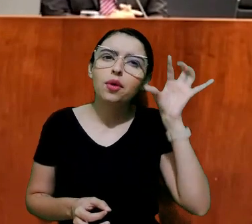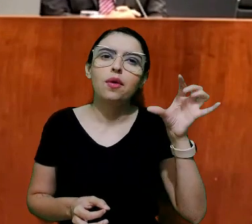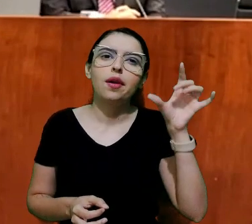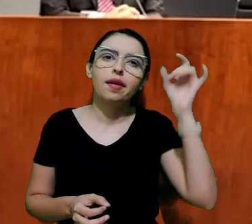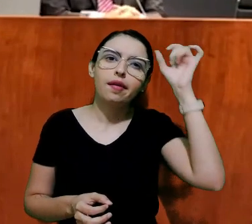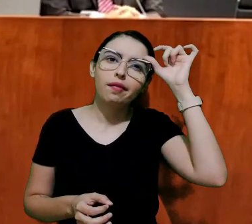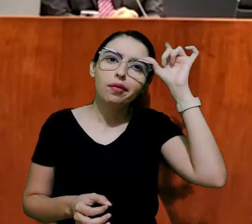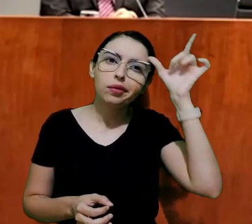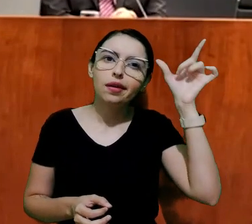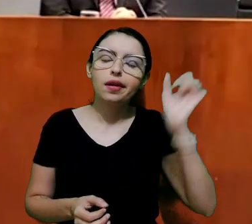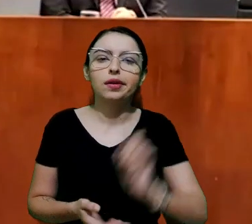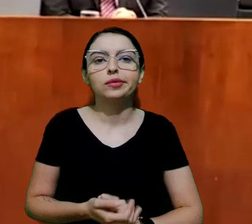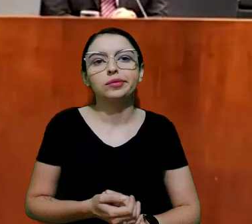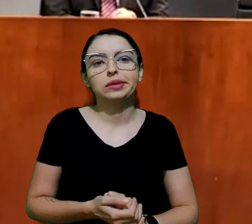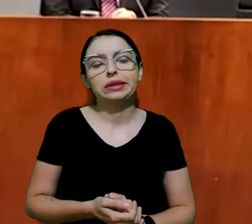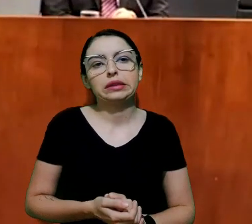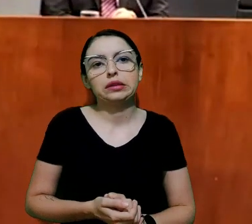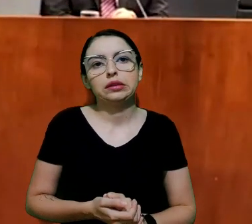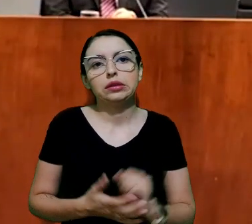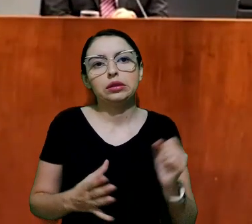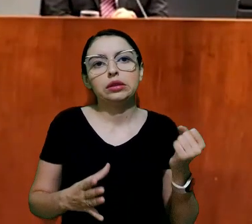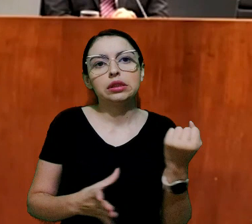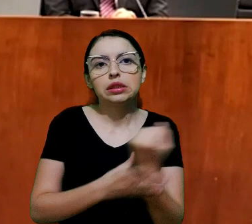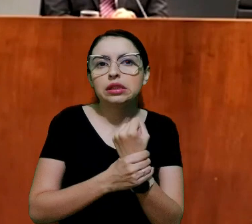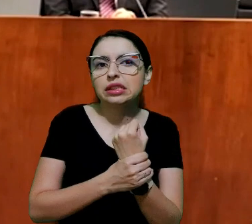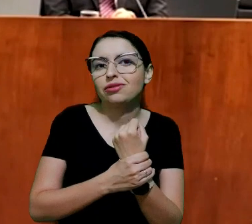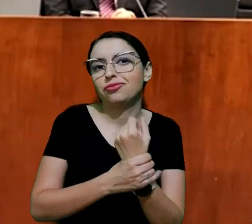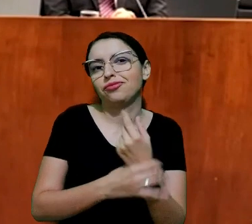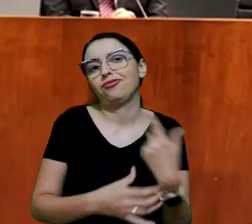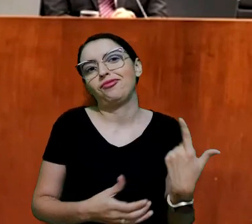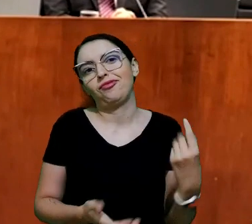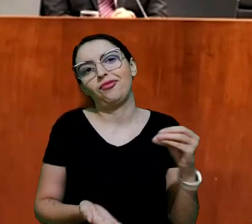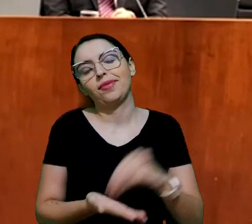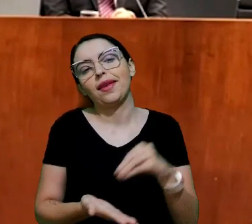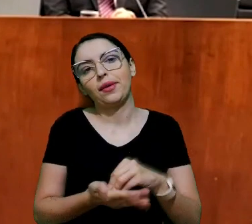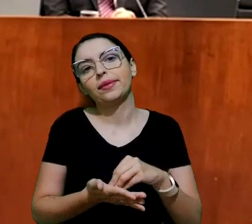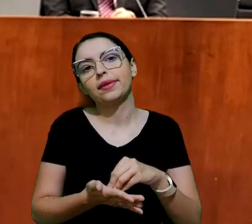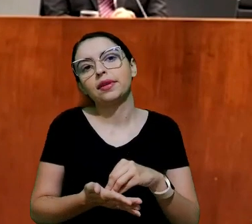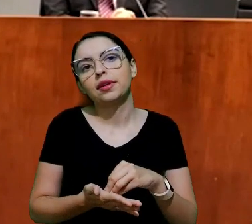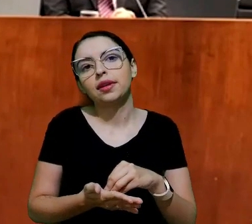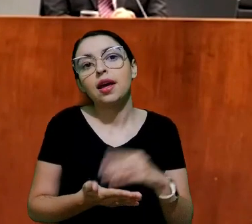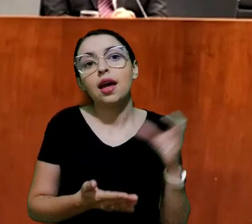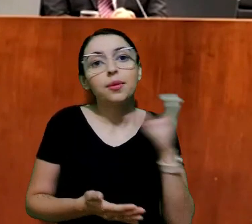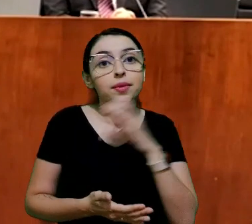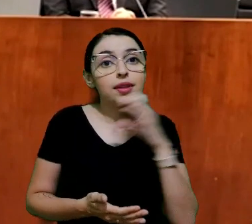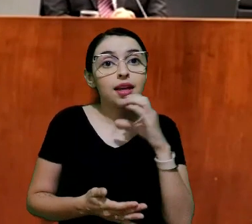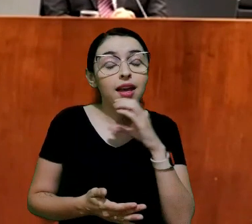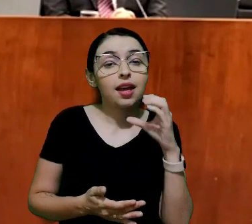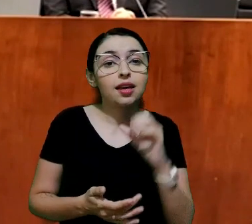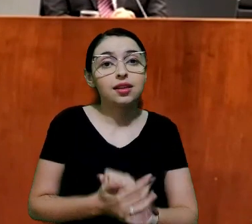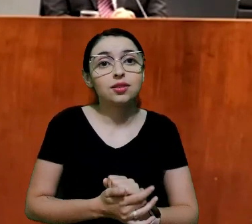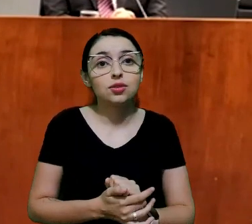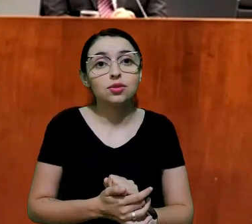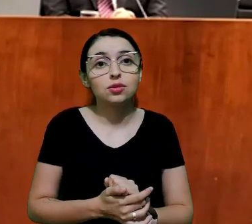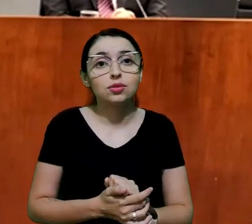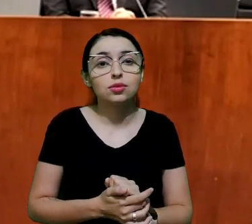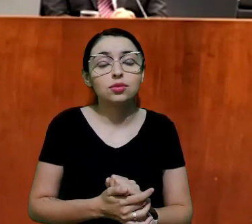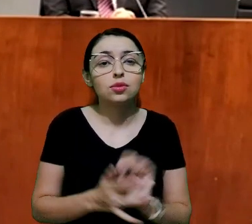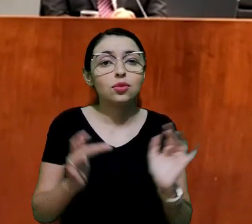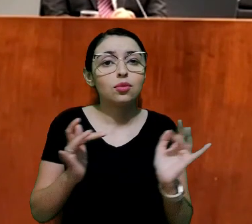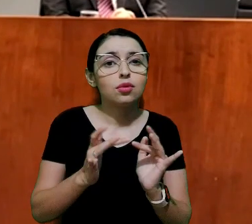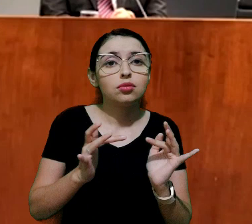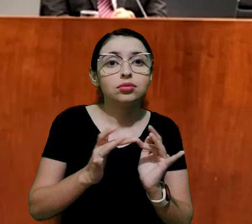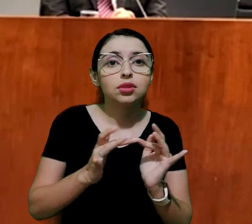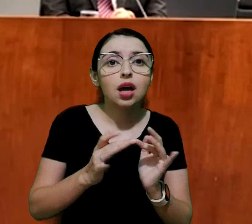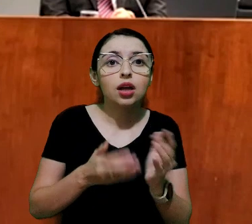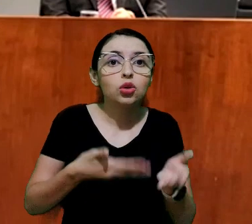cria. Para a rapidez dos relacionamentos, mas desde quando rapidez é